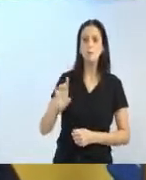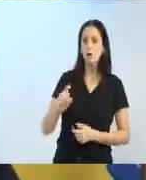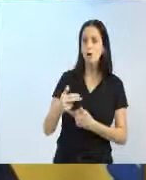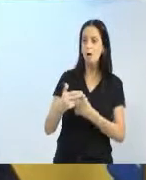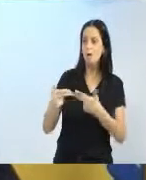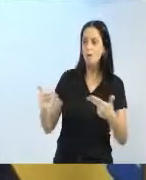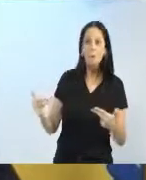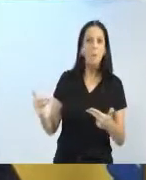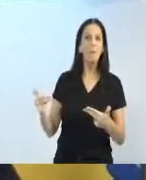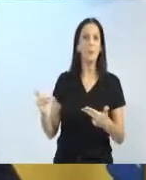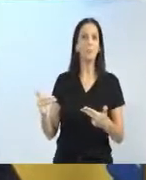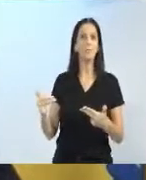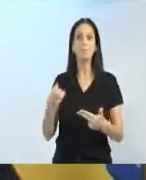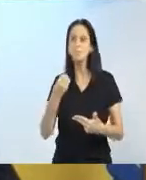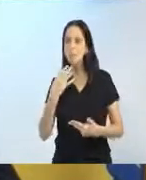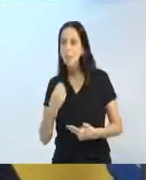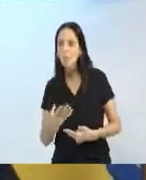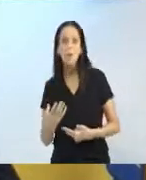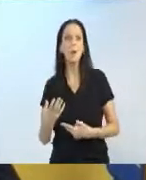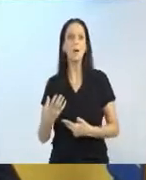não existam cisnes negros.